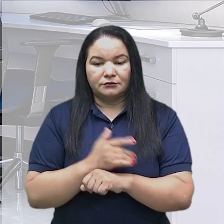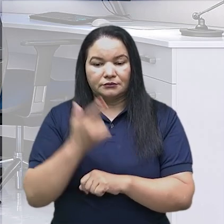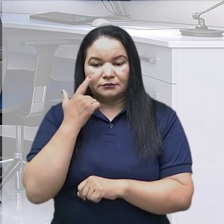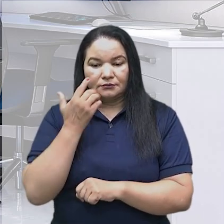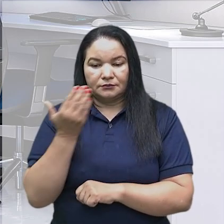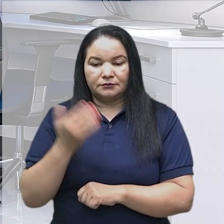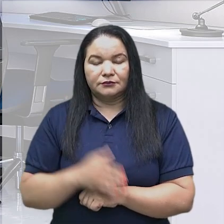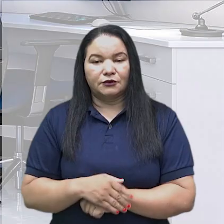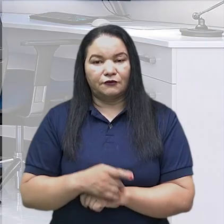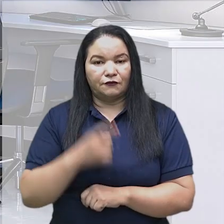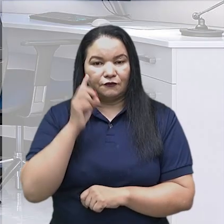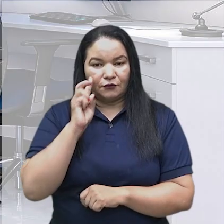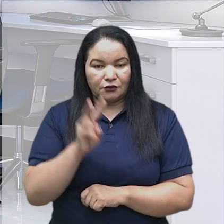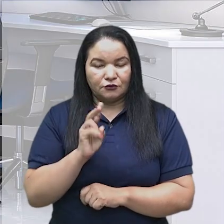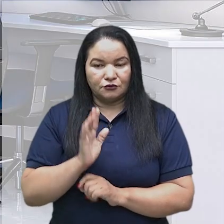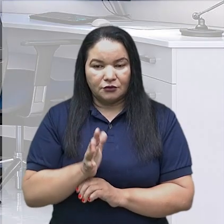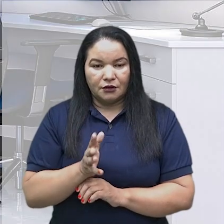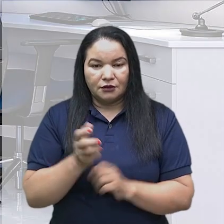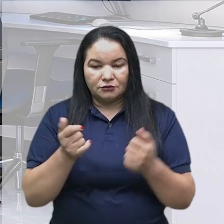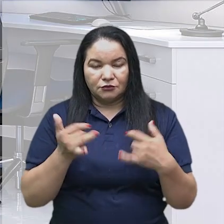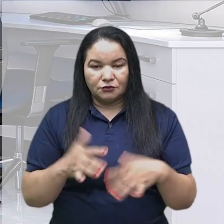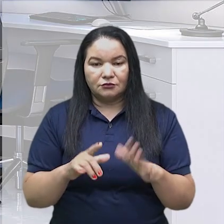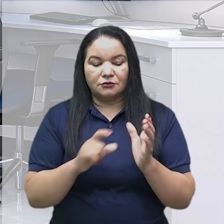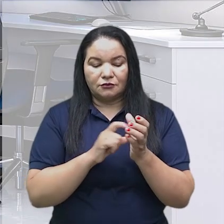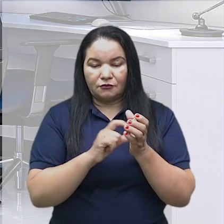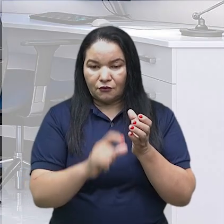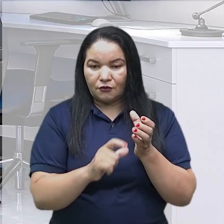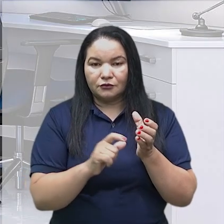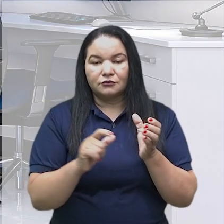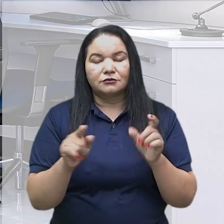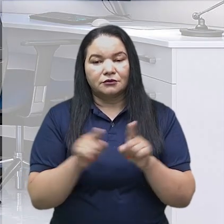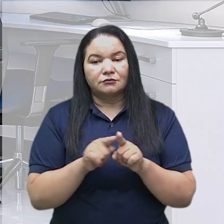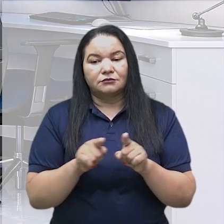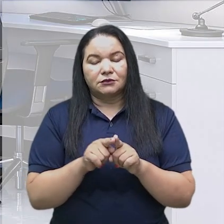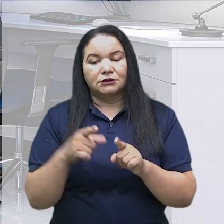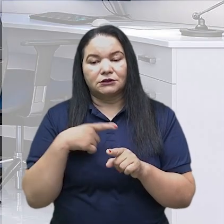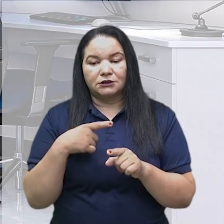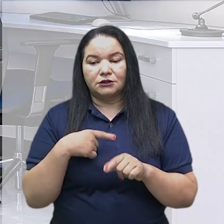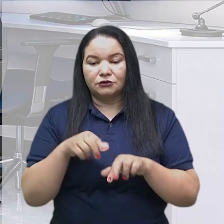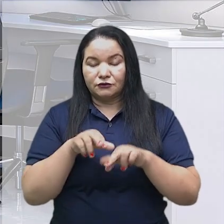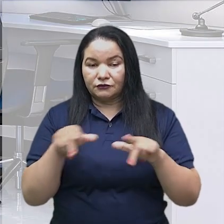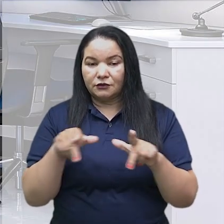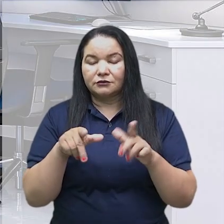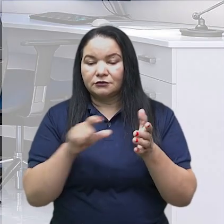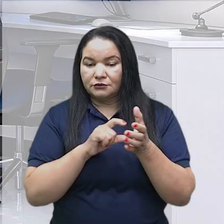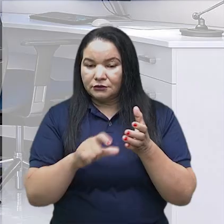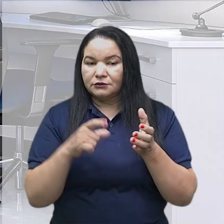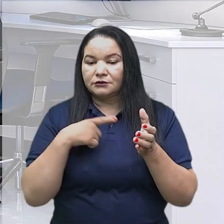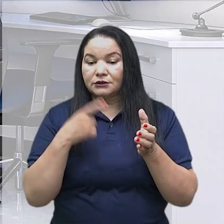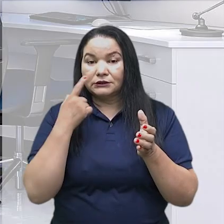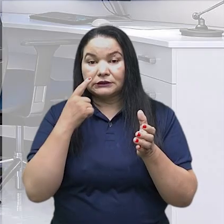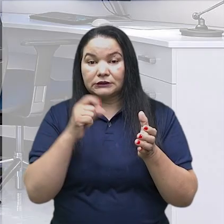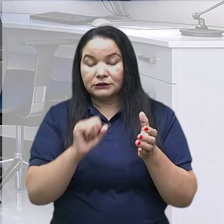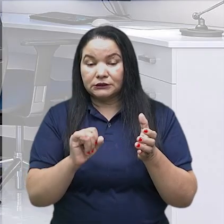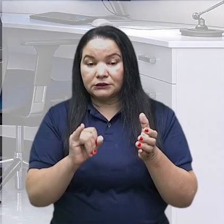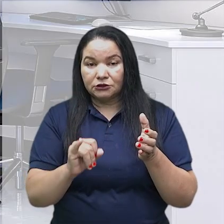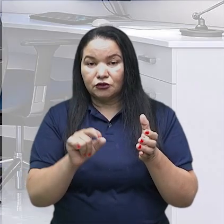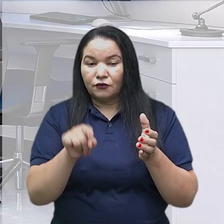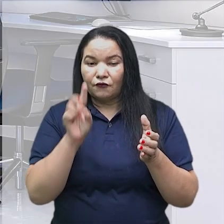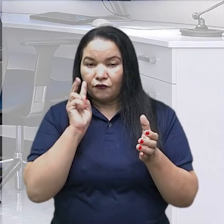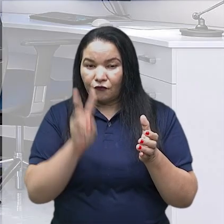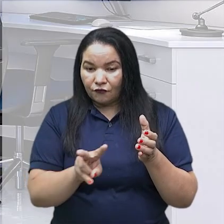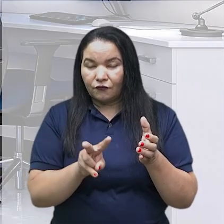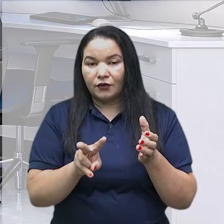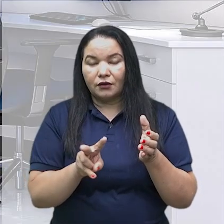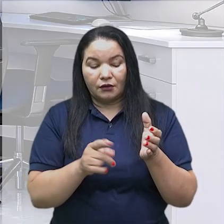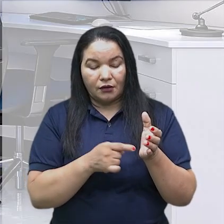anteriormente também na questão dos rótulos, né? Então, a presença dessa plaquinha em um